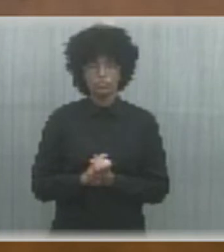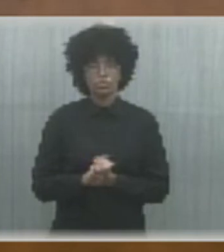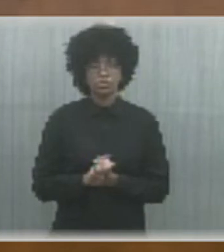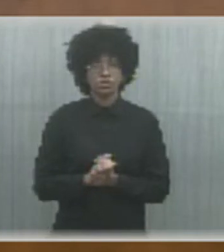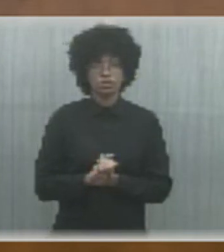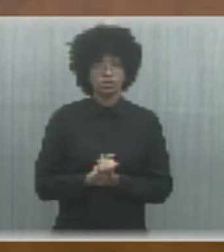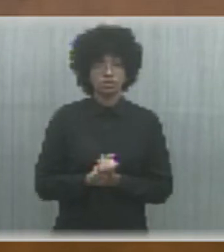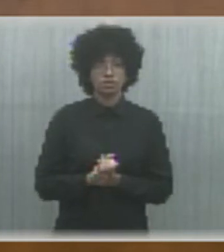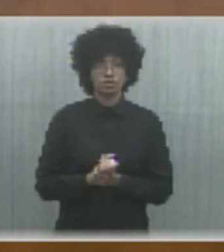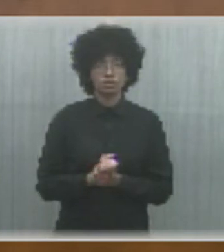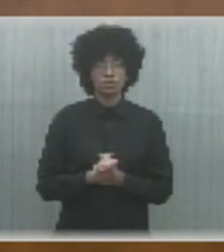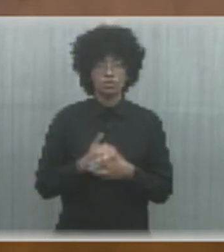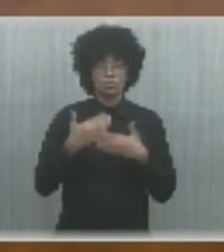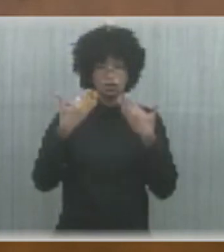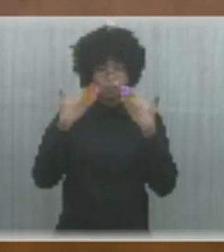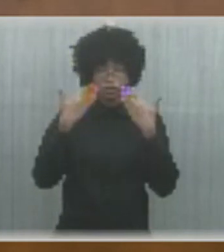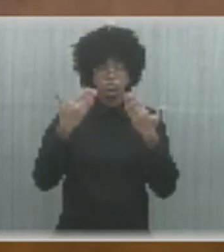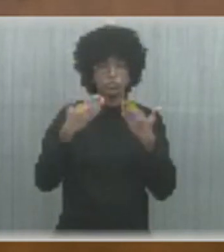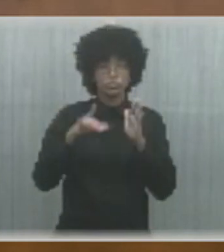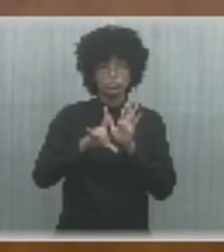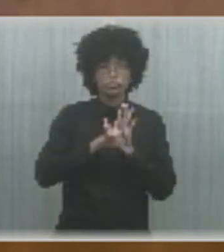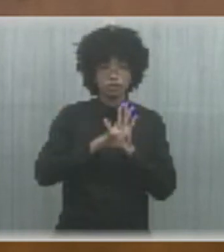a verdade sobre a Lei